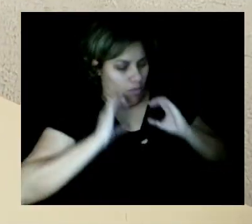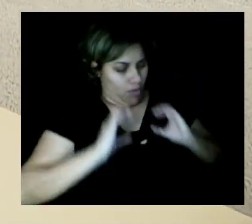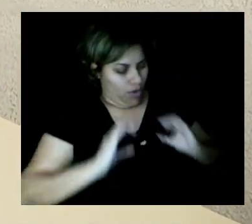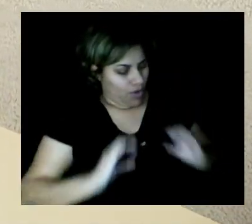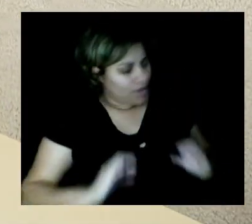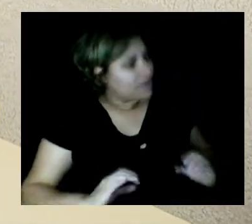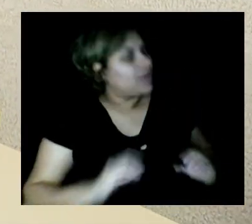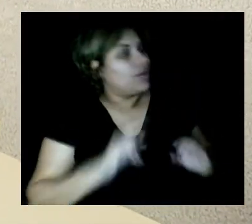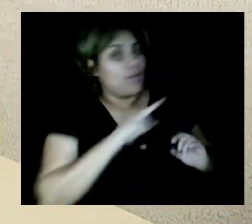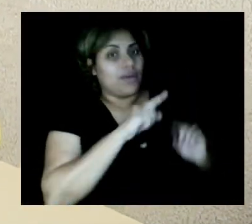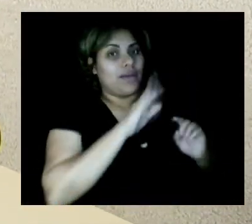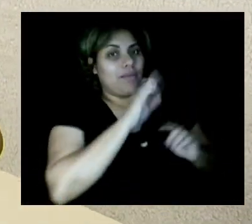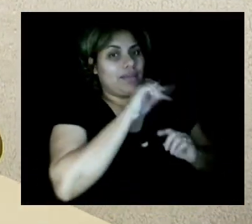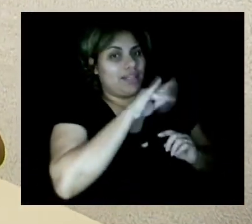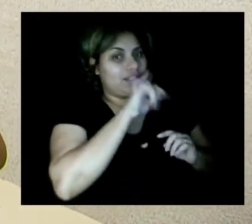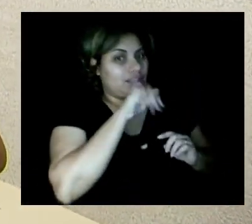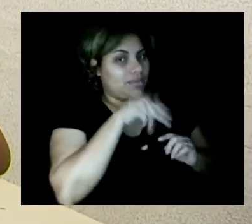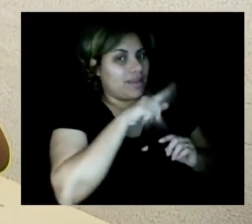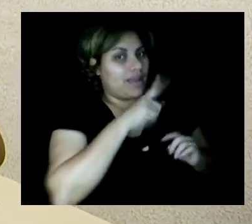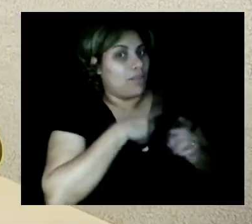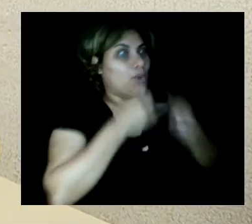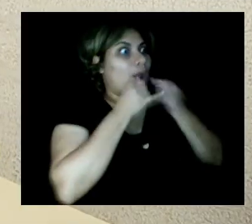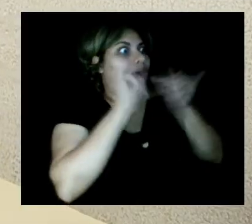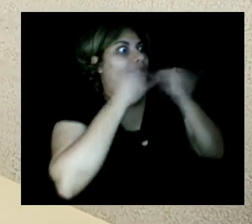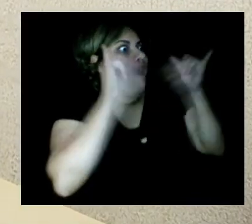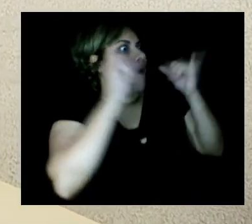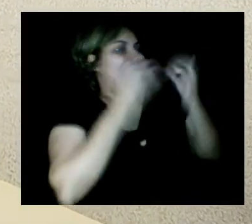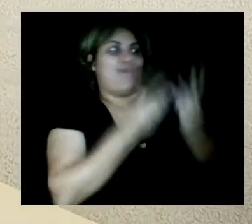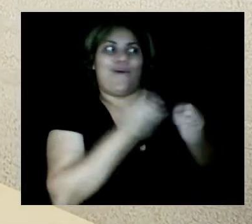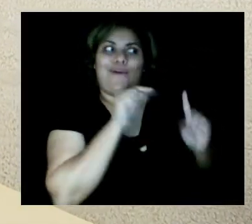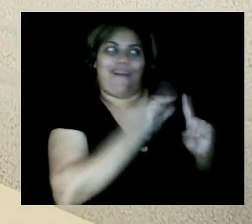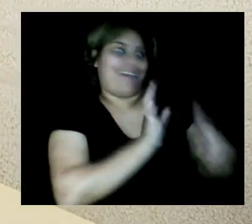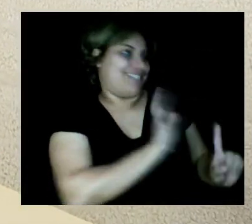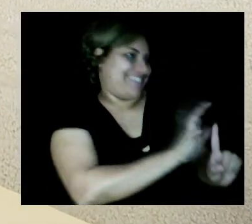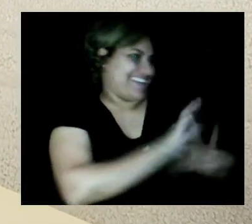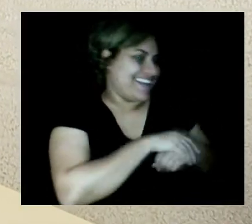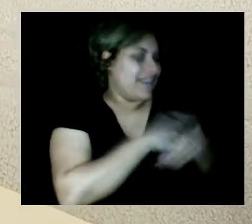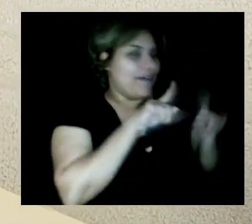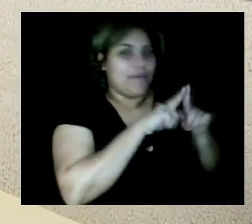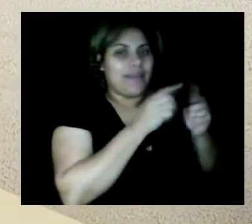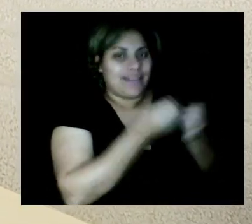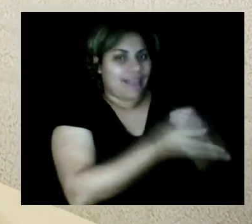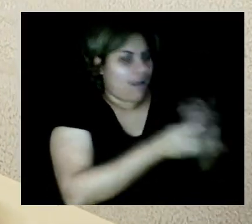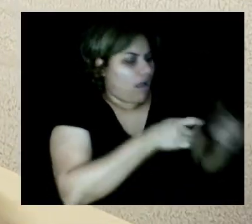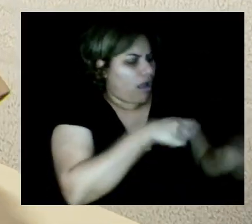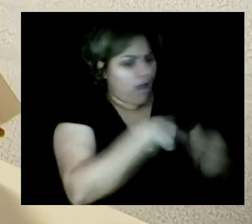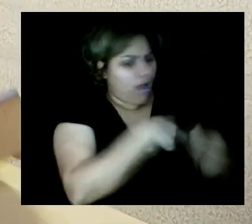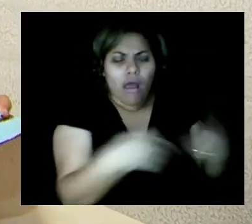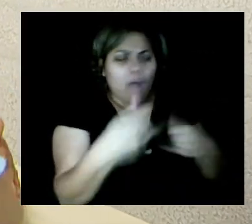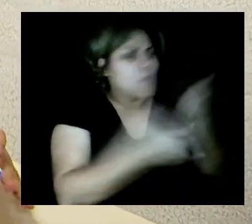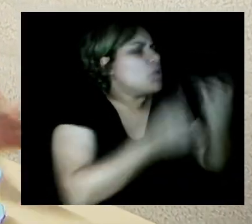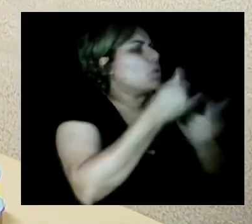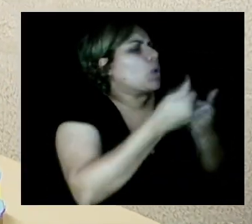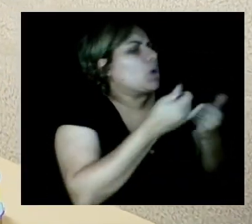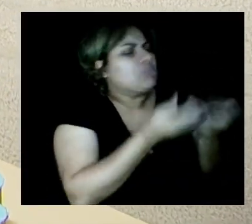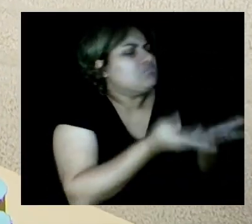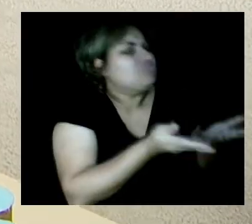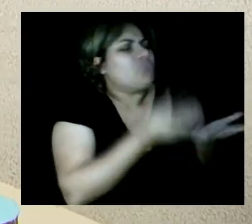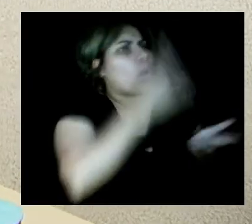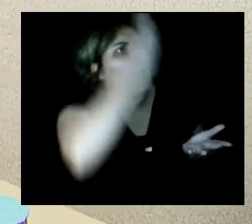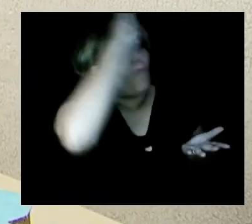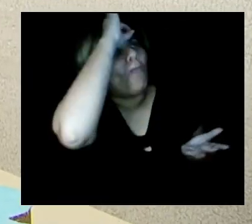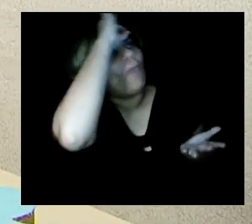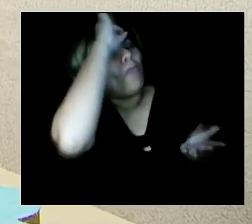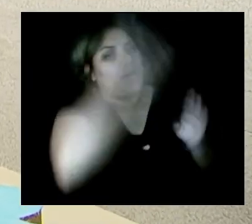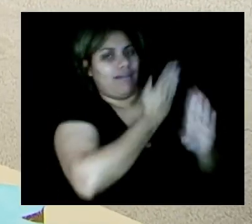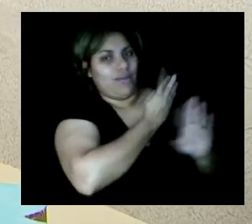bastante assim agitada, né? A ele a dar funções para os brinquedos que ele não sabia o sentido na idade dele de 2 anos e meio para